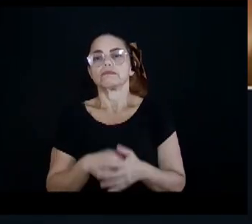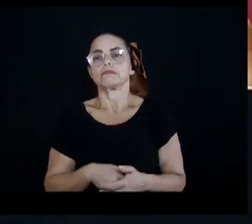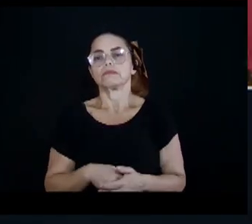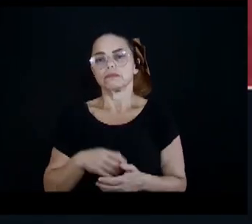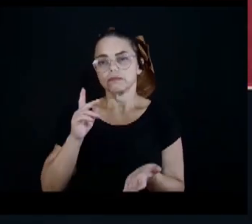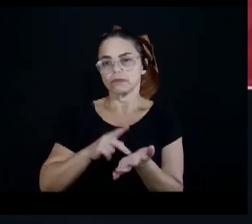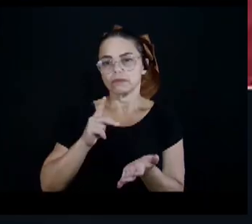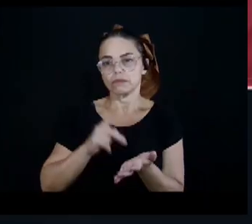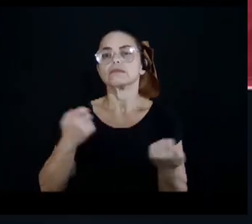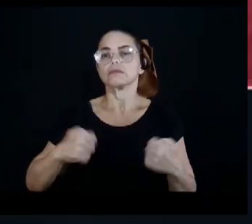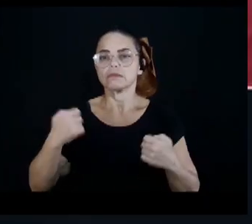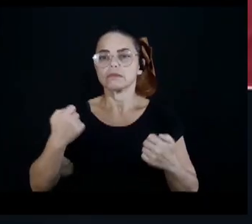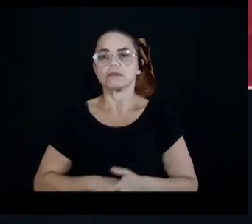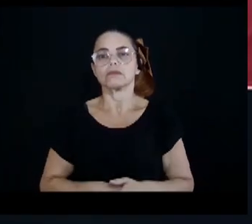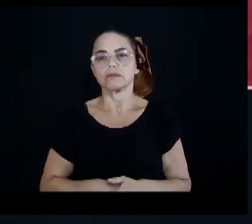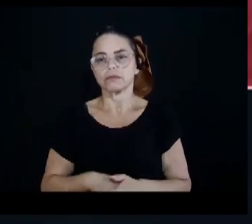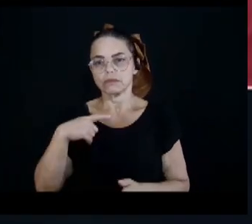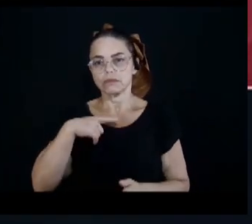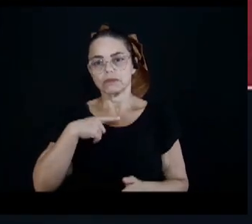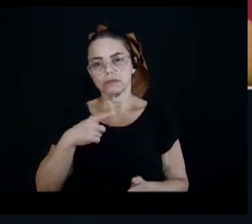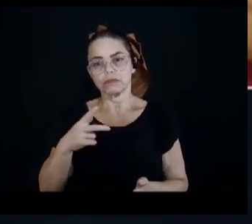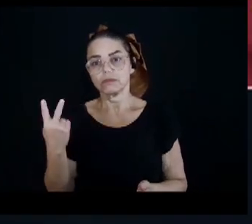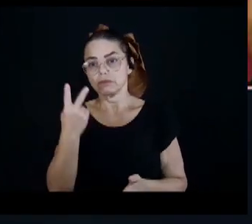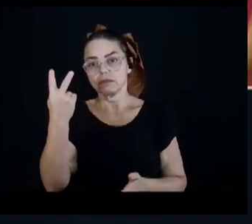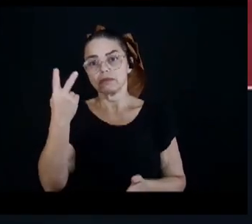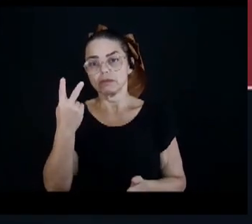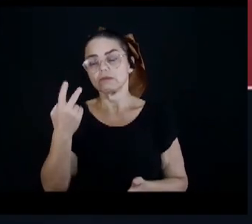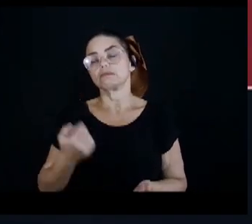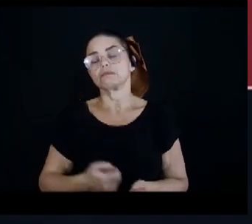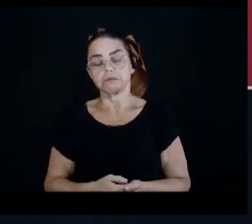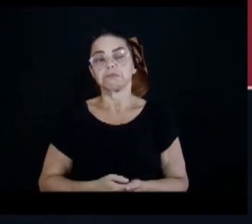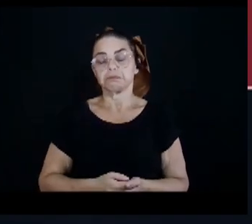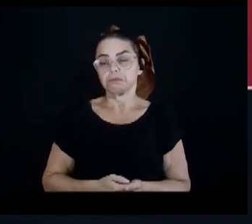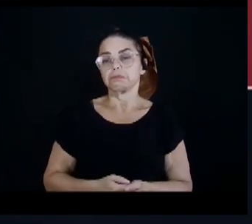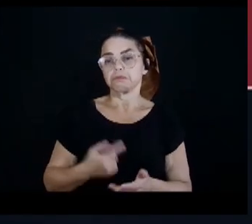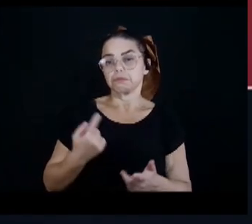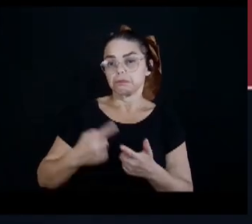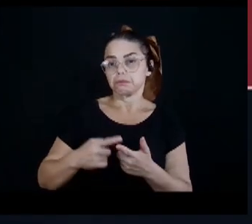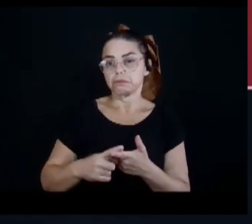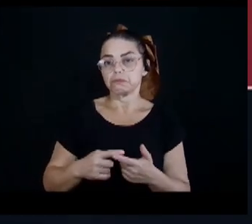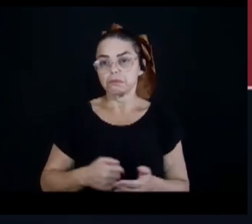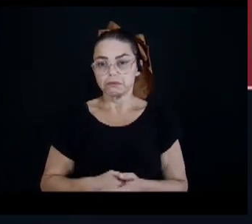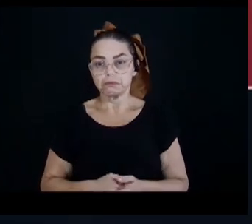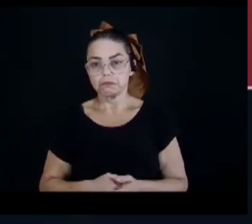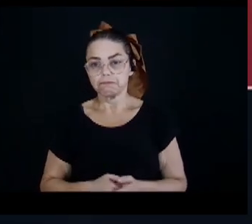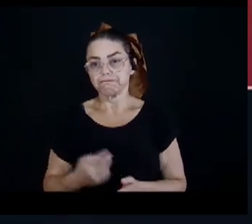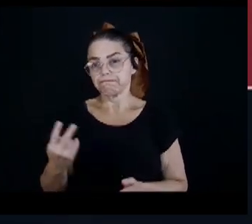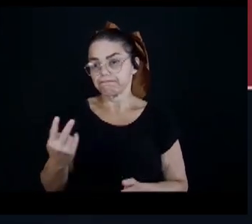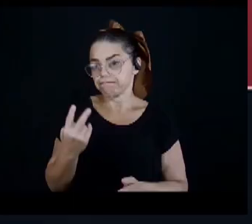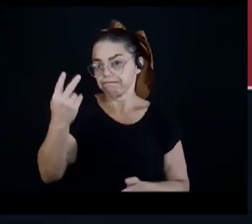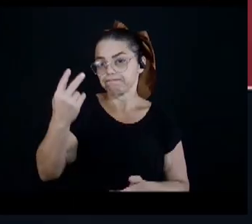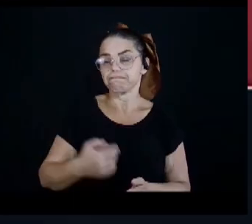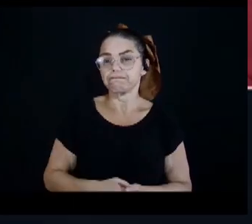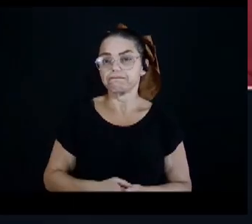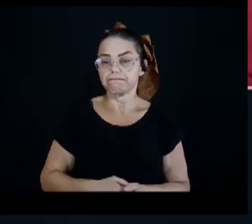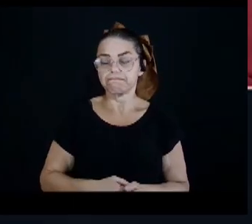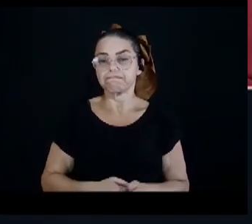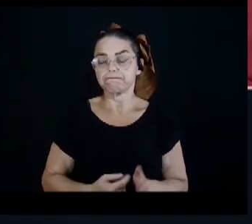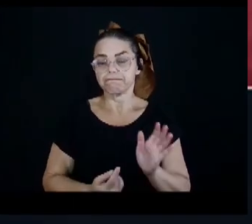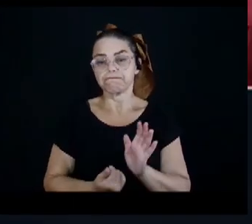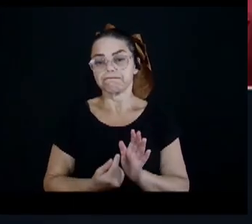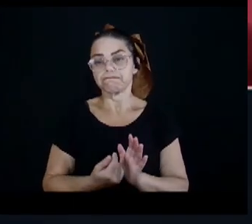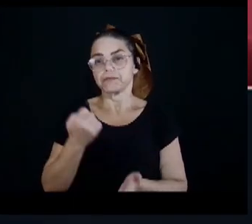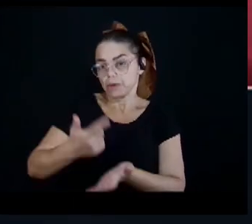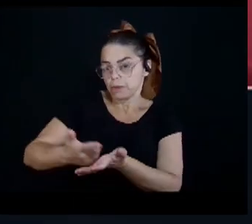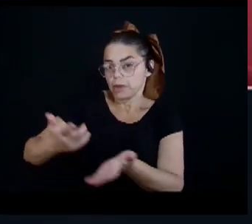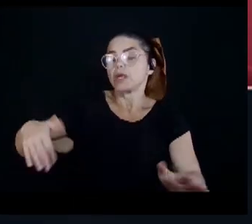de ter aí um valor considerável, né? Porque entrou um valor considerável no orçamento. E aí?